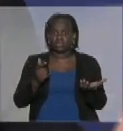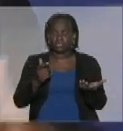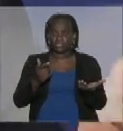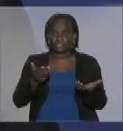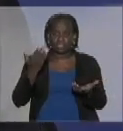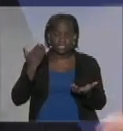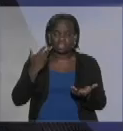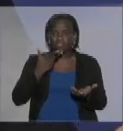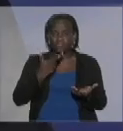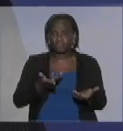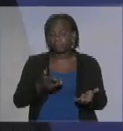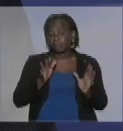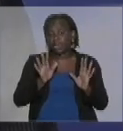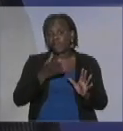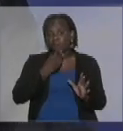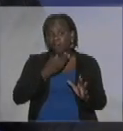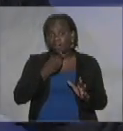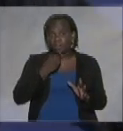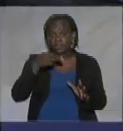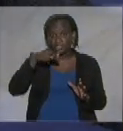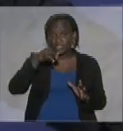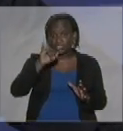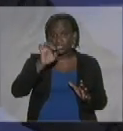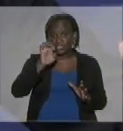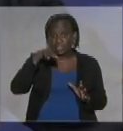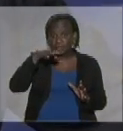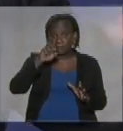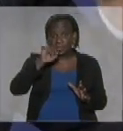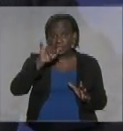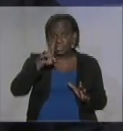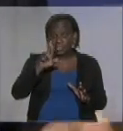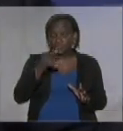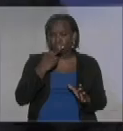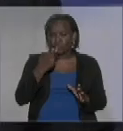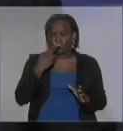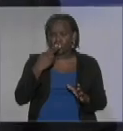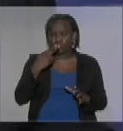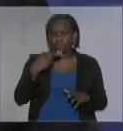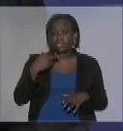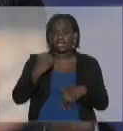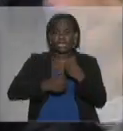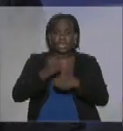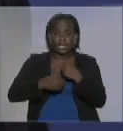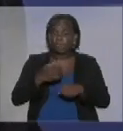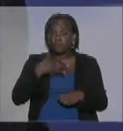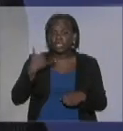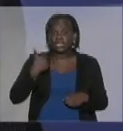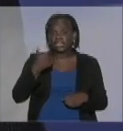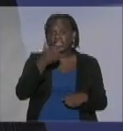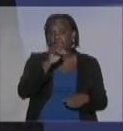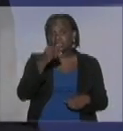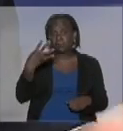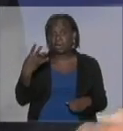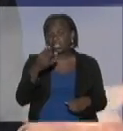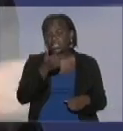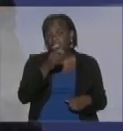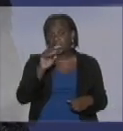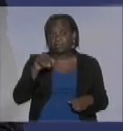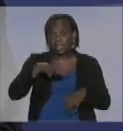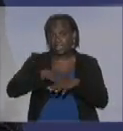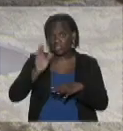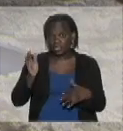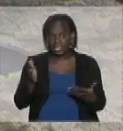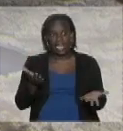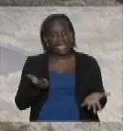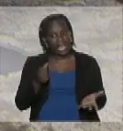até num debate esse dia, mas o Niemeyer sempre fumou e morreu com 100 e tantos anos. Mas não